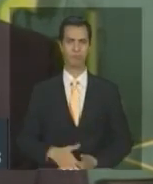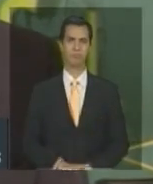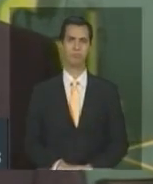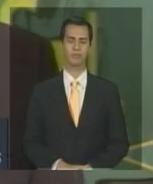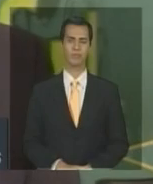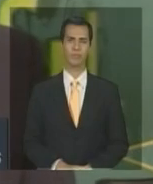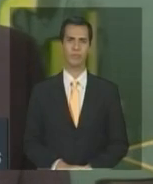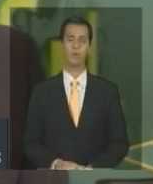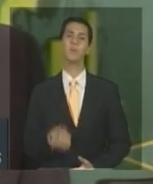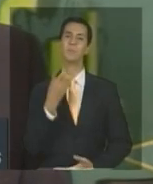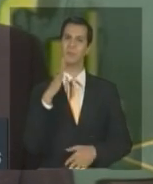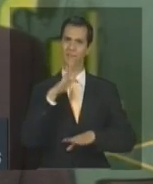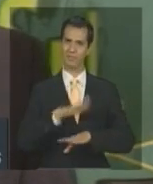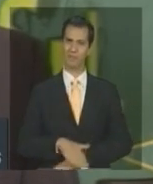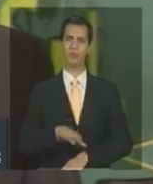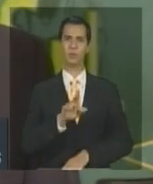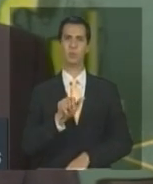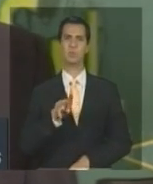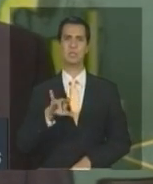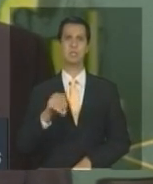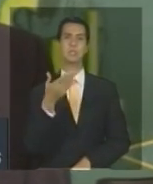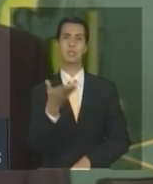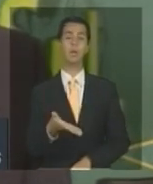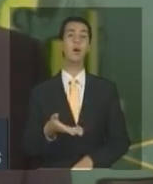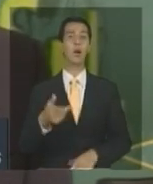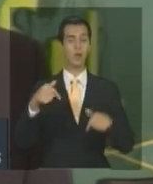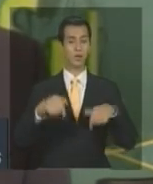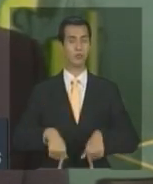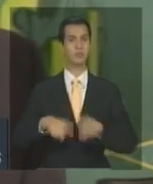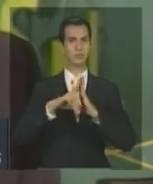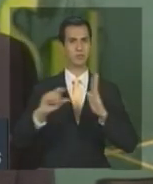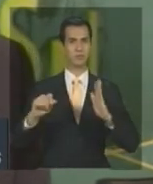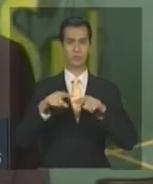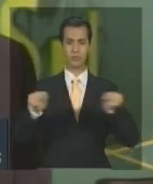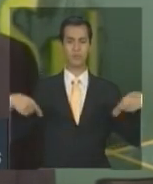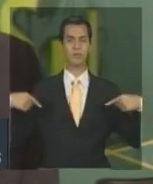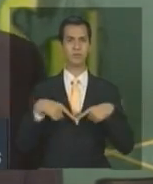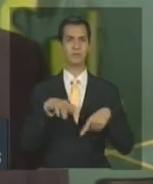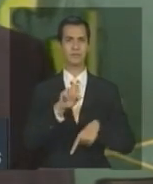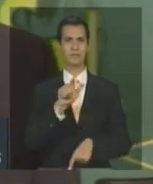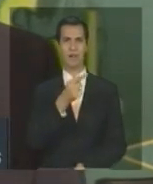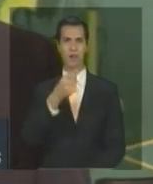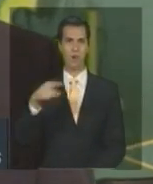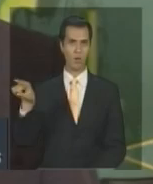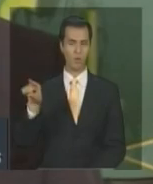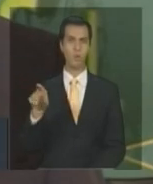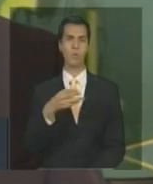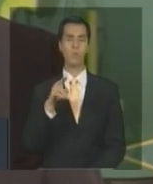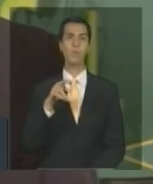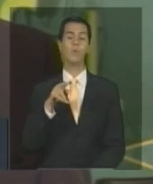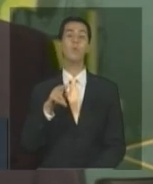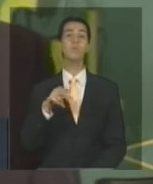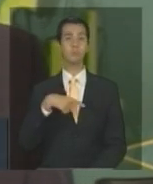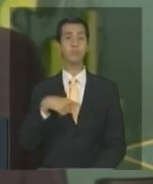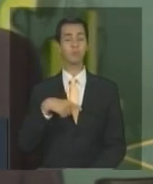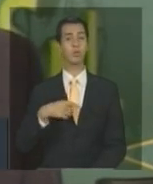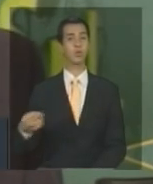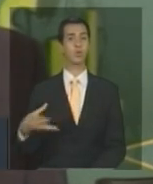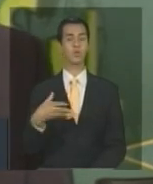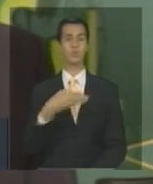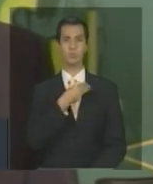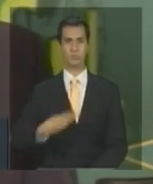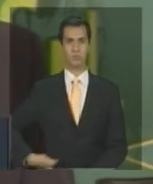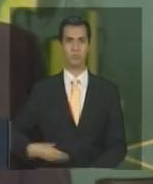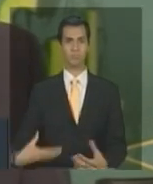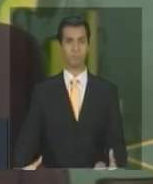aqui no Salão Oeste do Palácio do Planalto, onde às 5 horas da tarde a presidenta Dilma Rousseff dá posse ao novo ministro